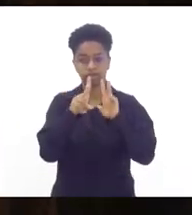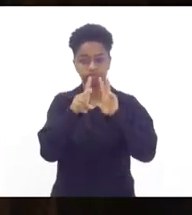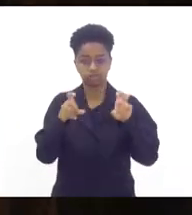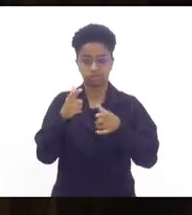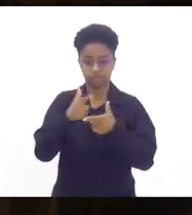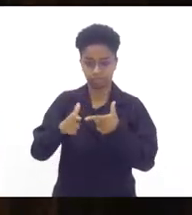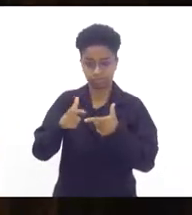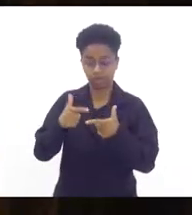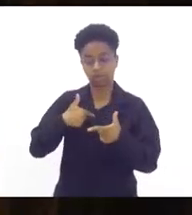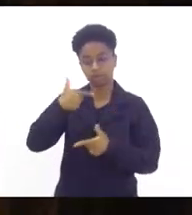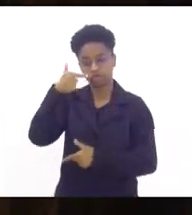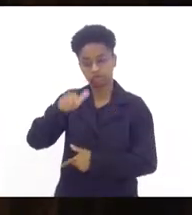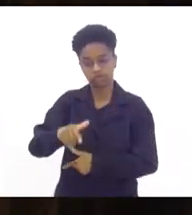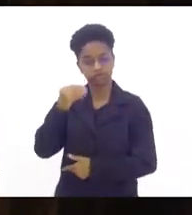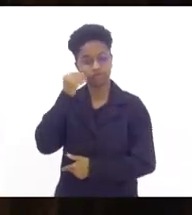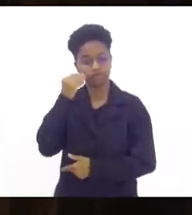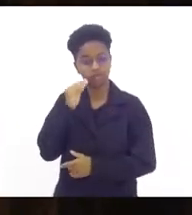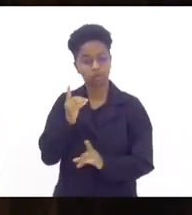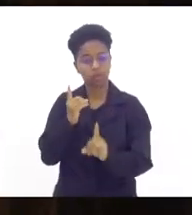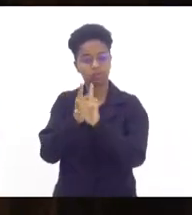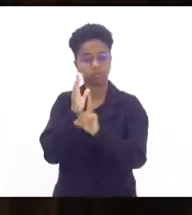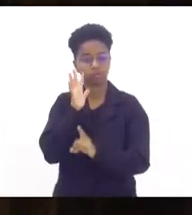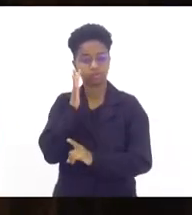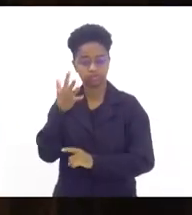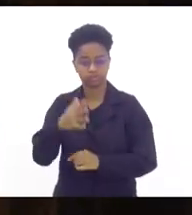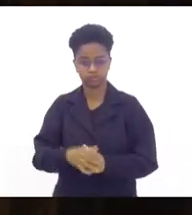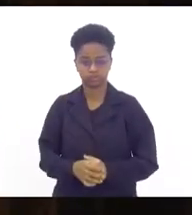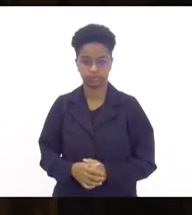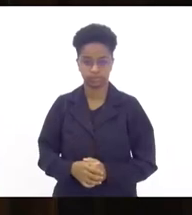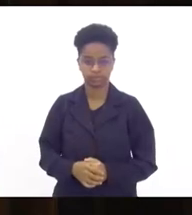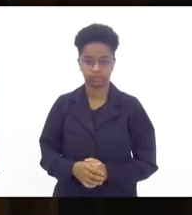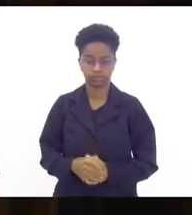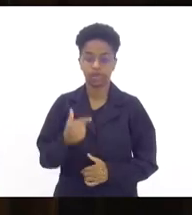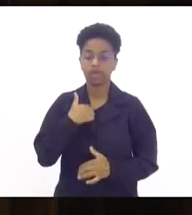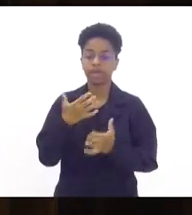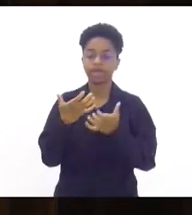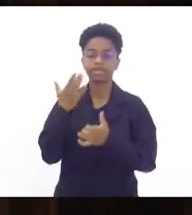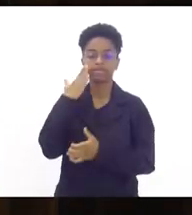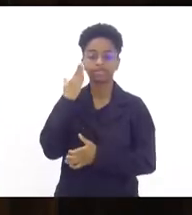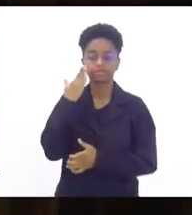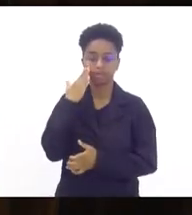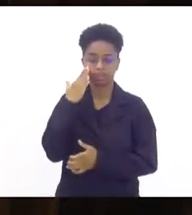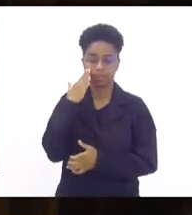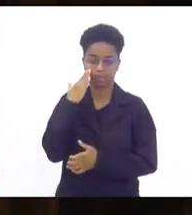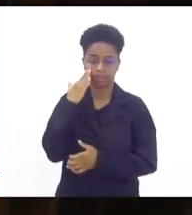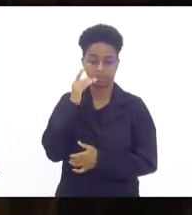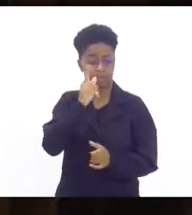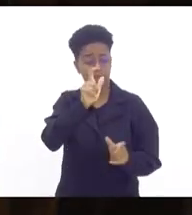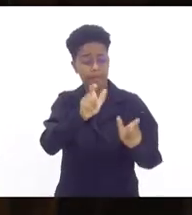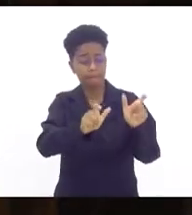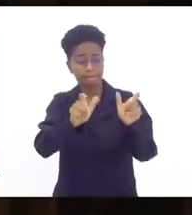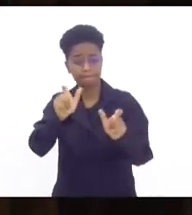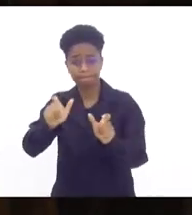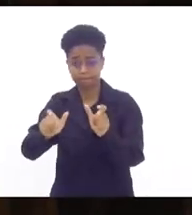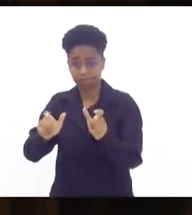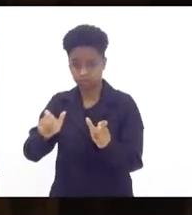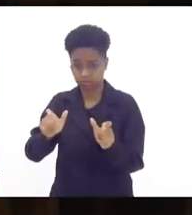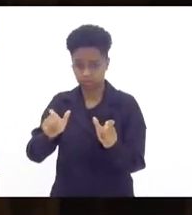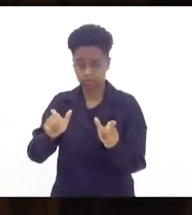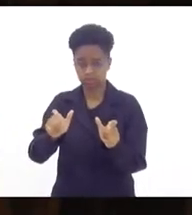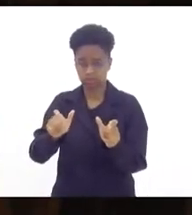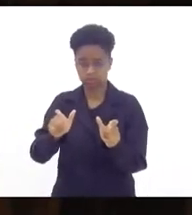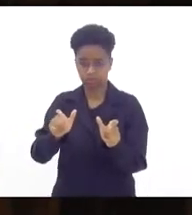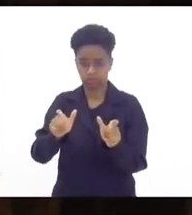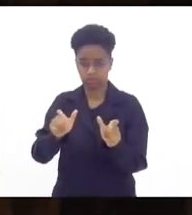eu vim aqui para buscar a solução eu quero saber o que que as pessoas que